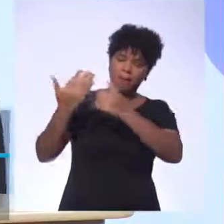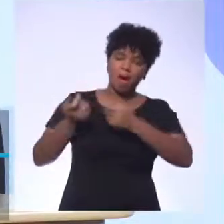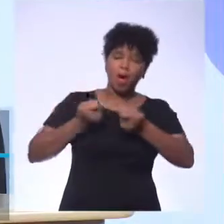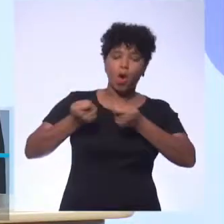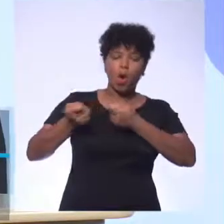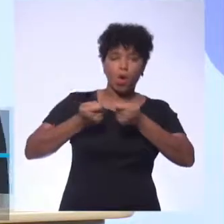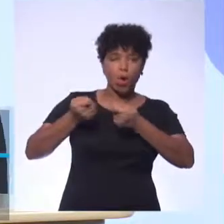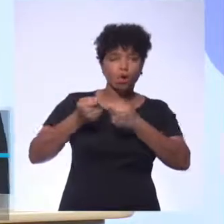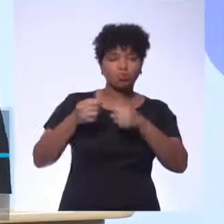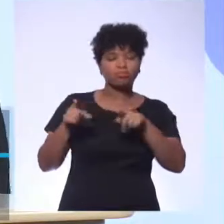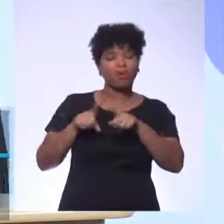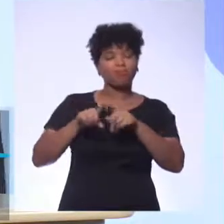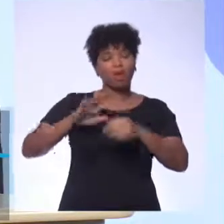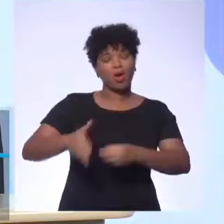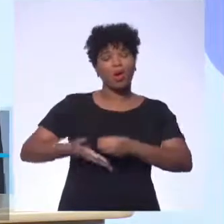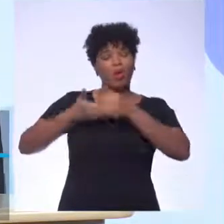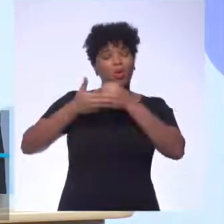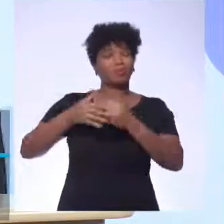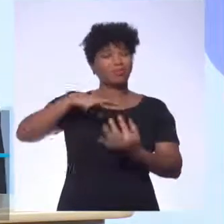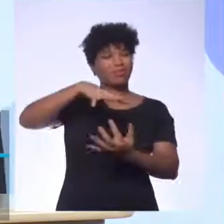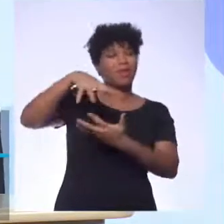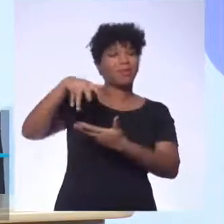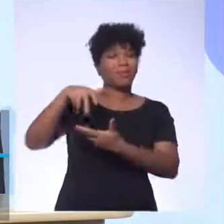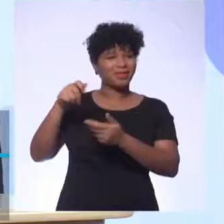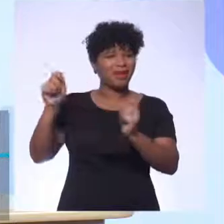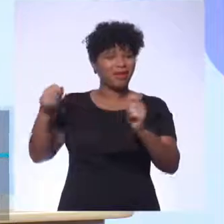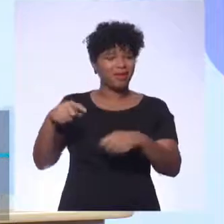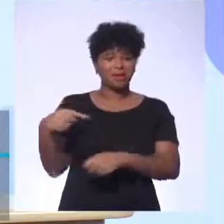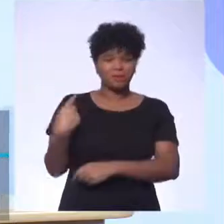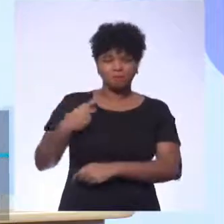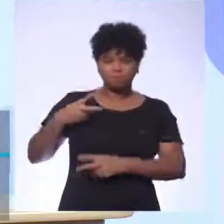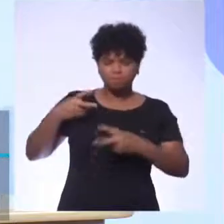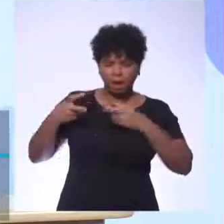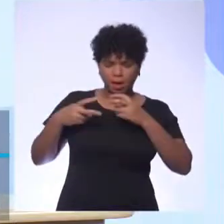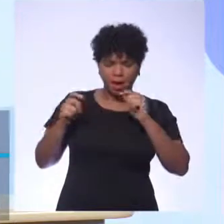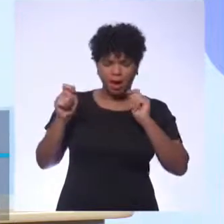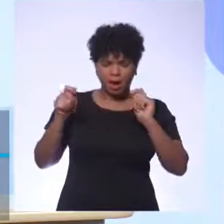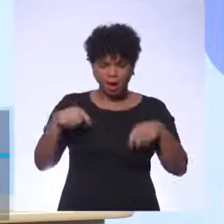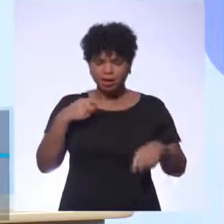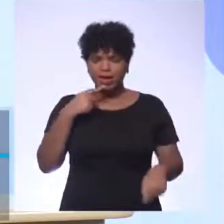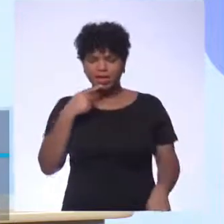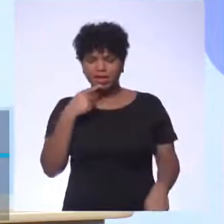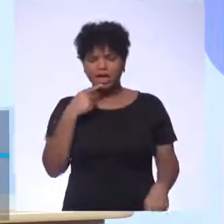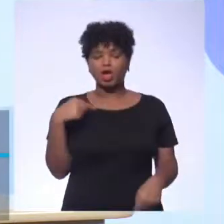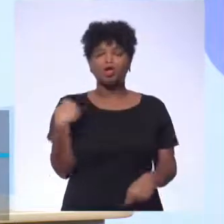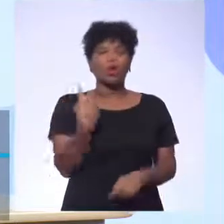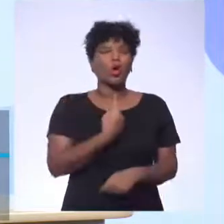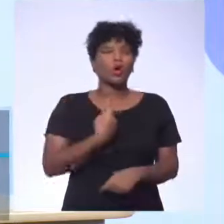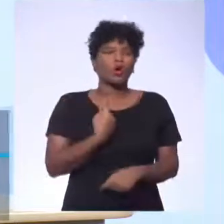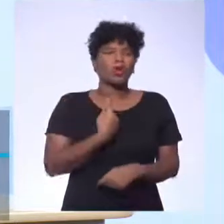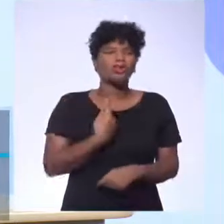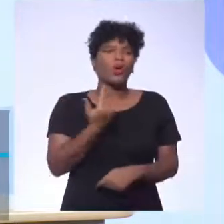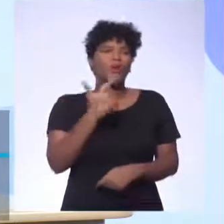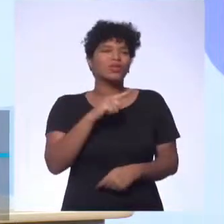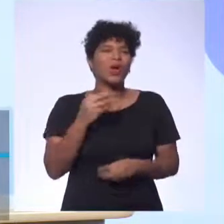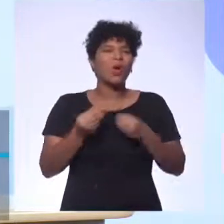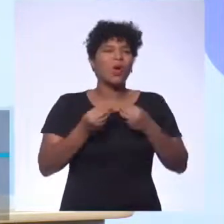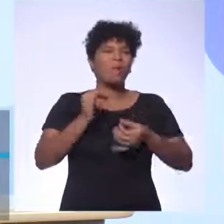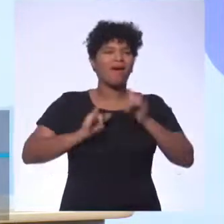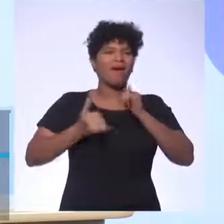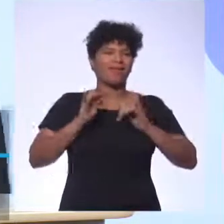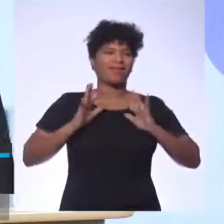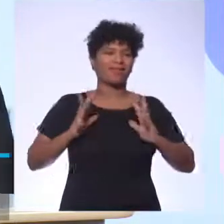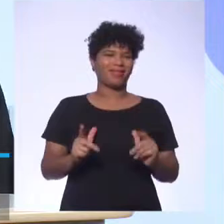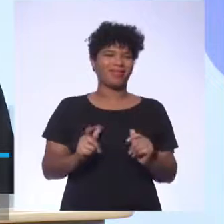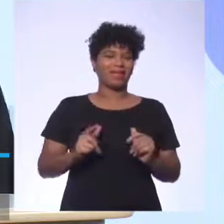um desenvolvimento sustentável é fundamental para entender esses elementos do que nós chamamos de energia limpa.